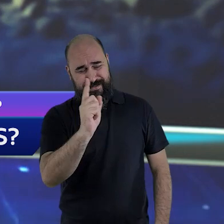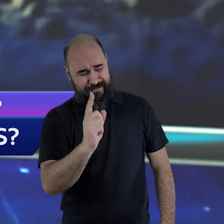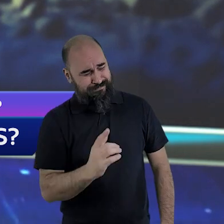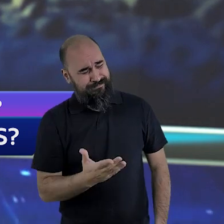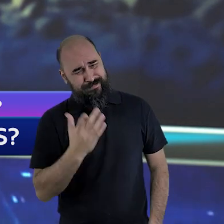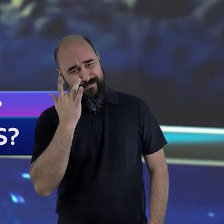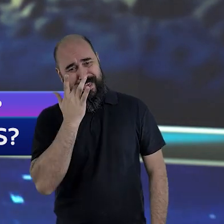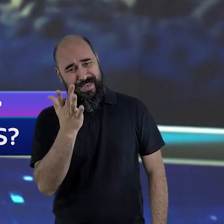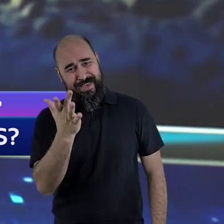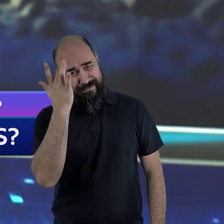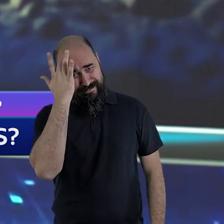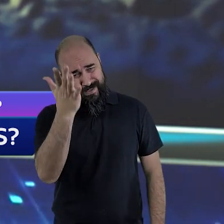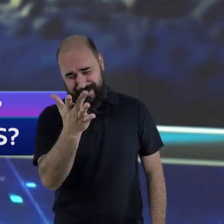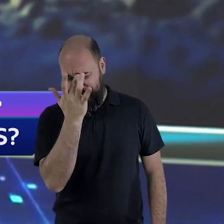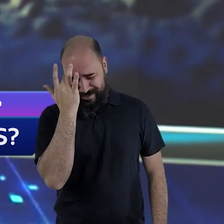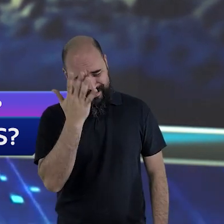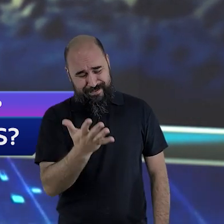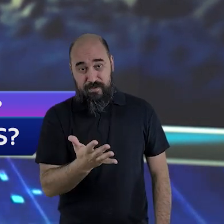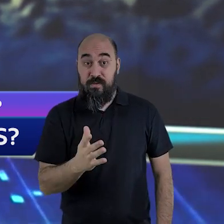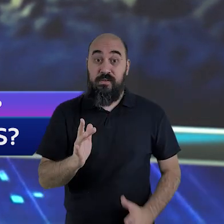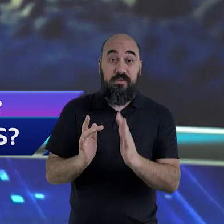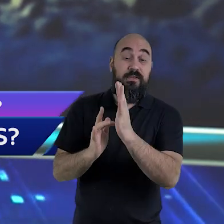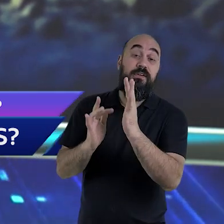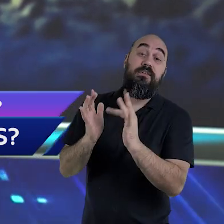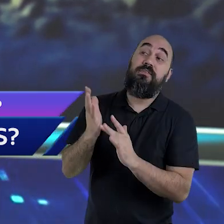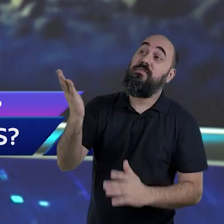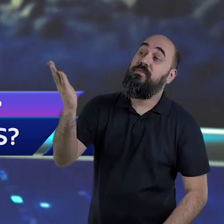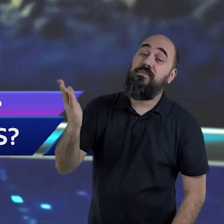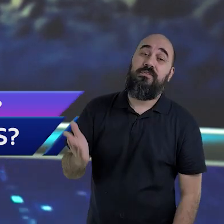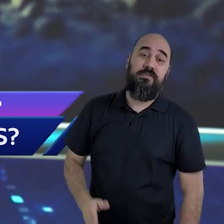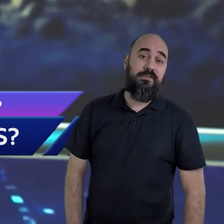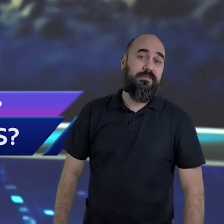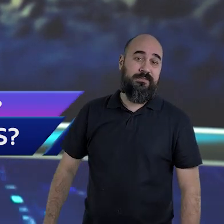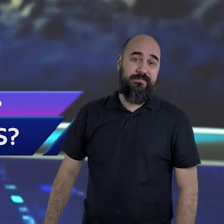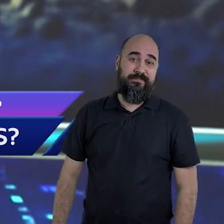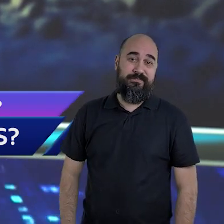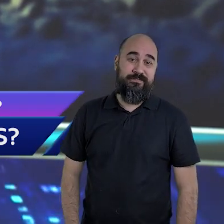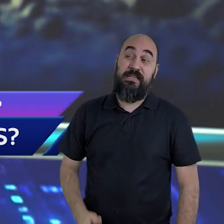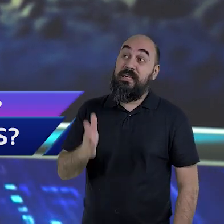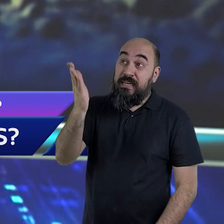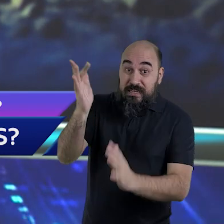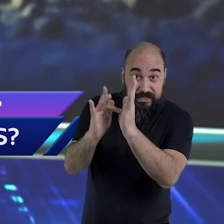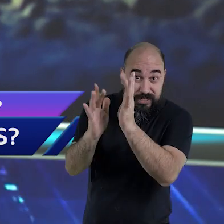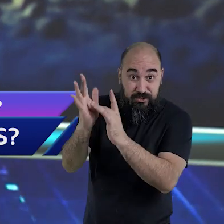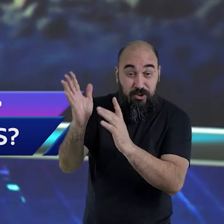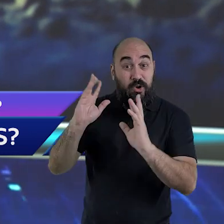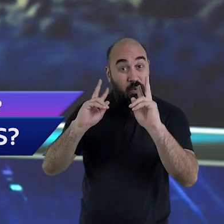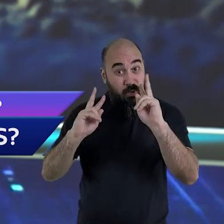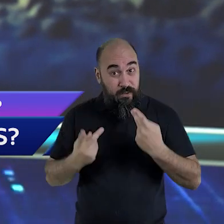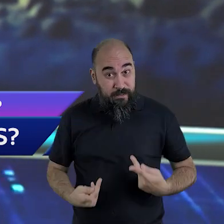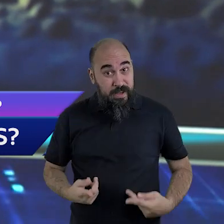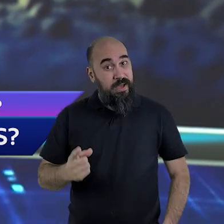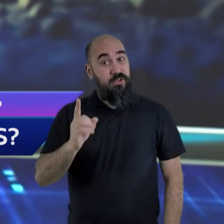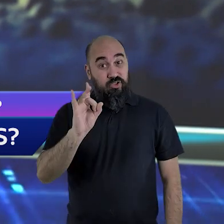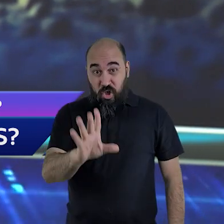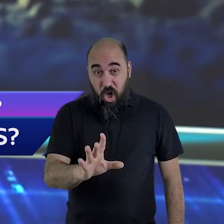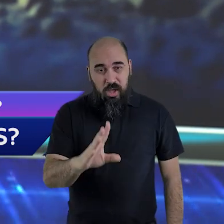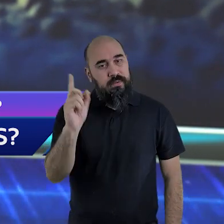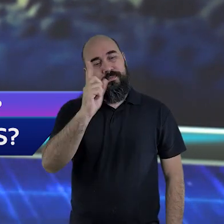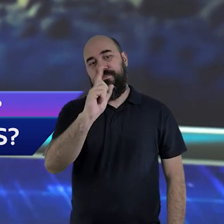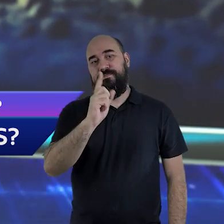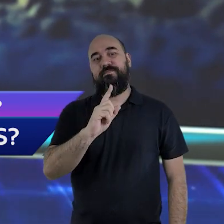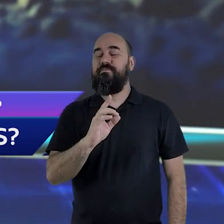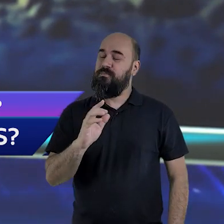enfrentando. Porque Jesus, ele não era simplesmente humano, mas ele era a